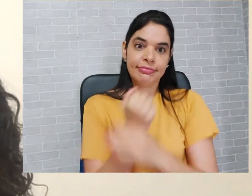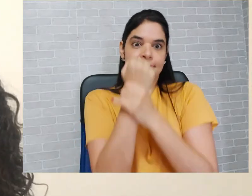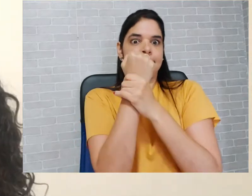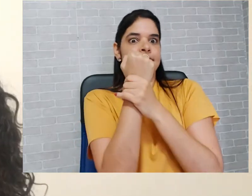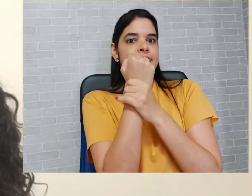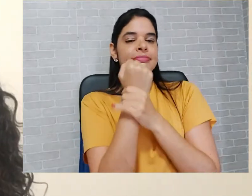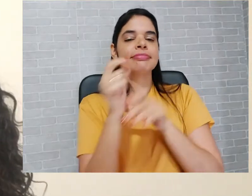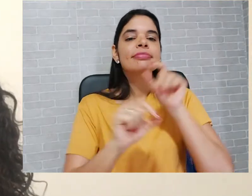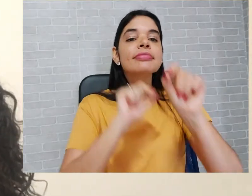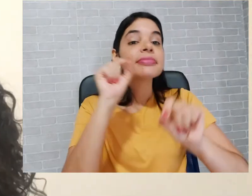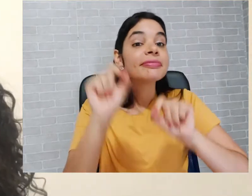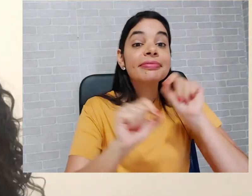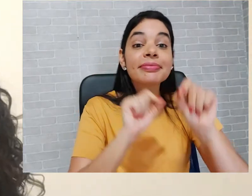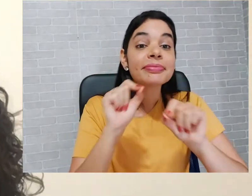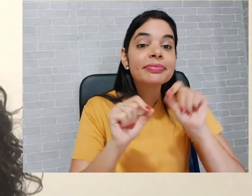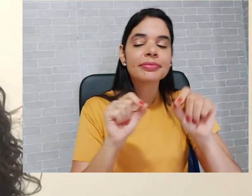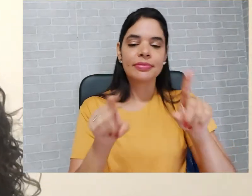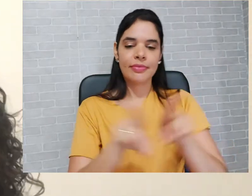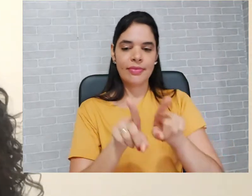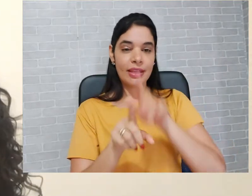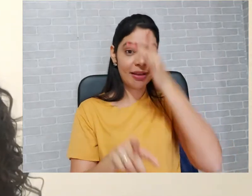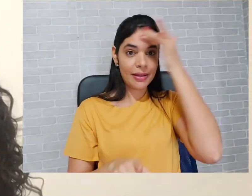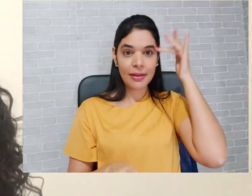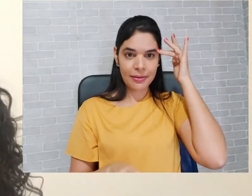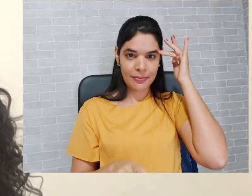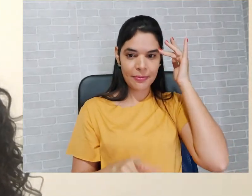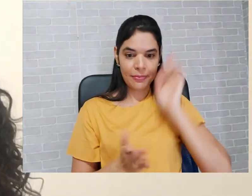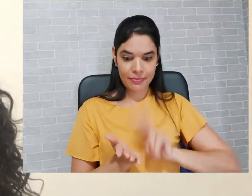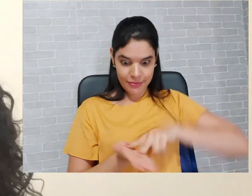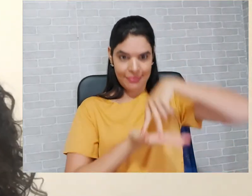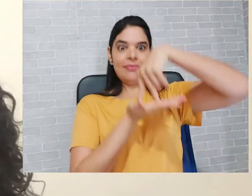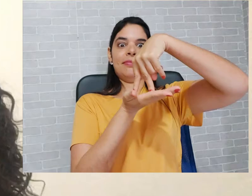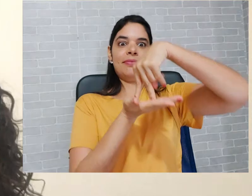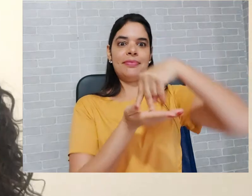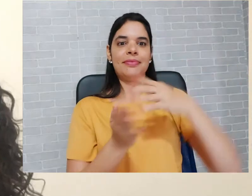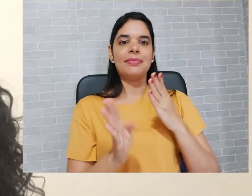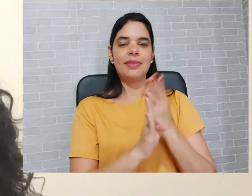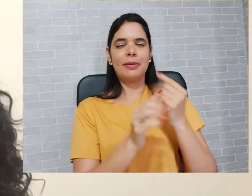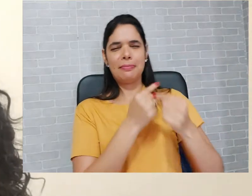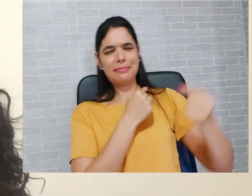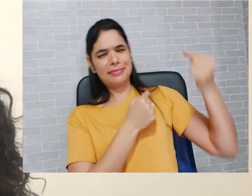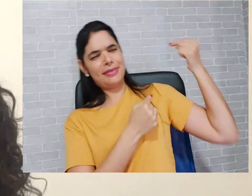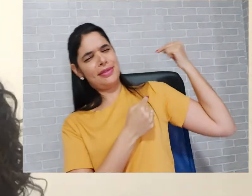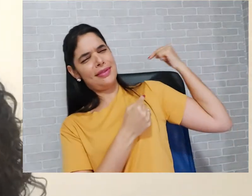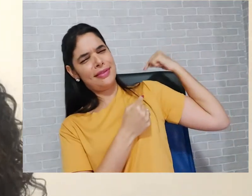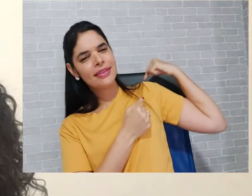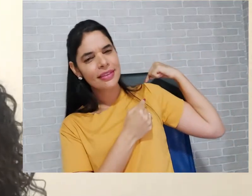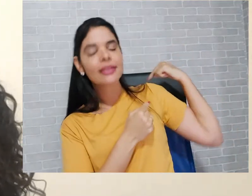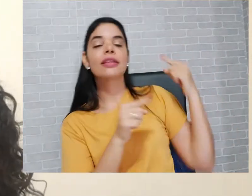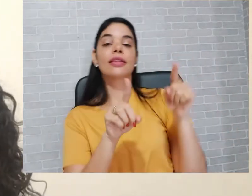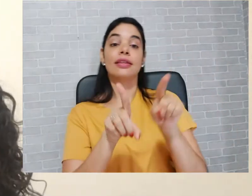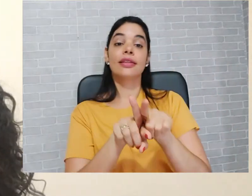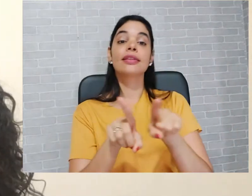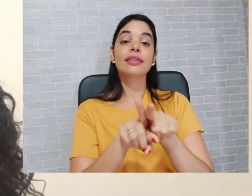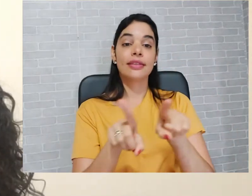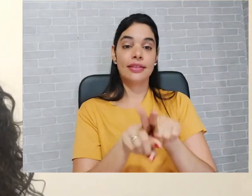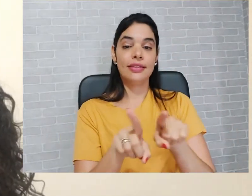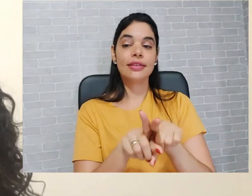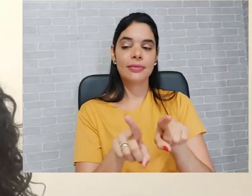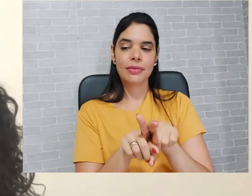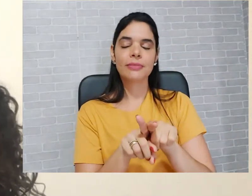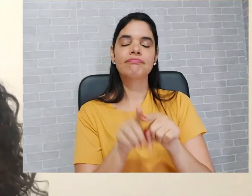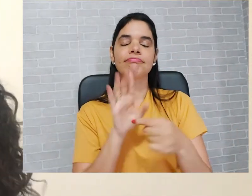não garantem veracidade, mas e o povo ressuscita através delas o passado,